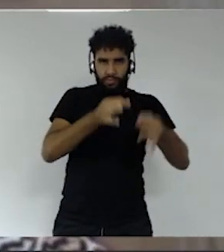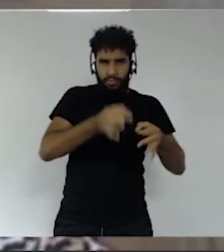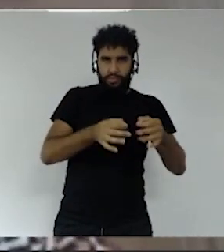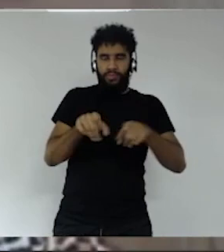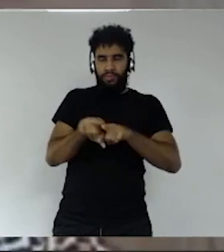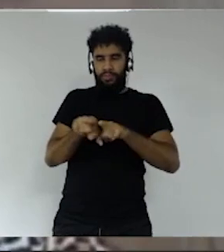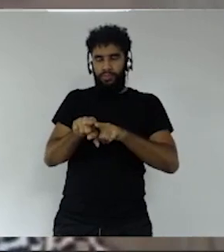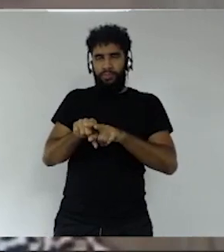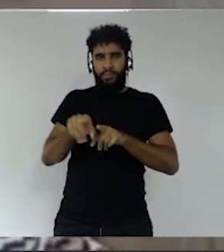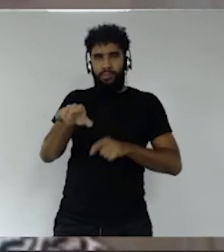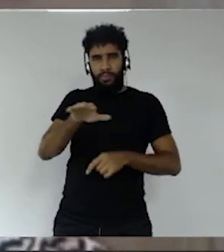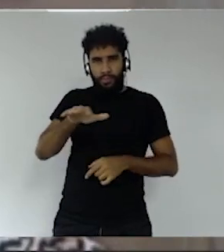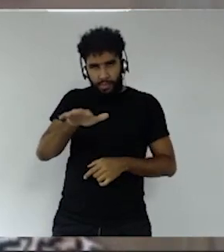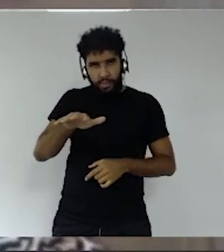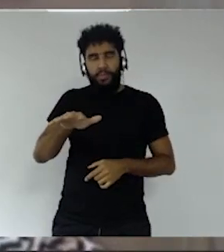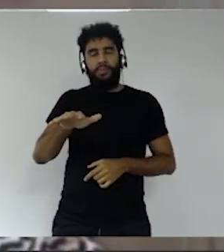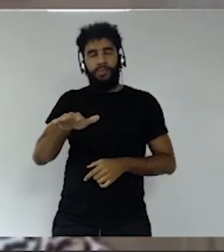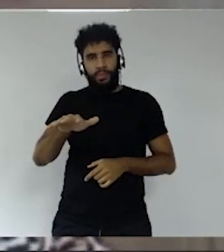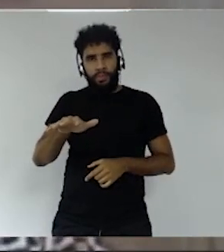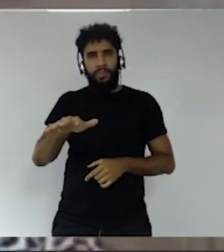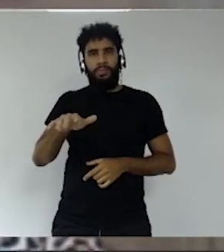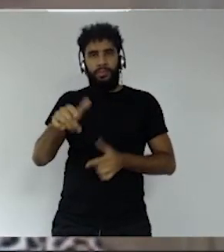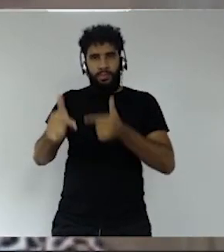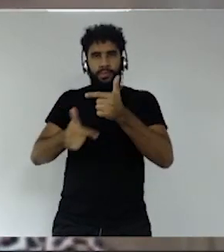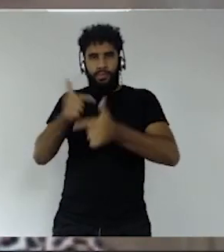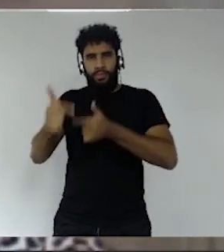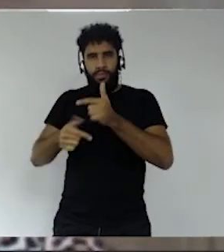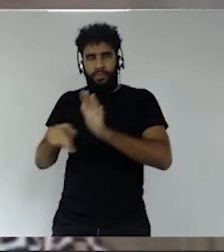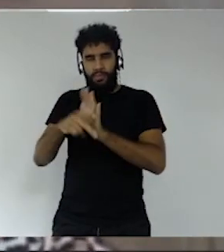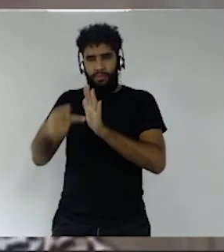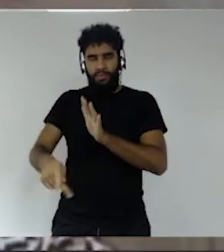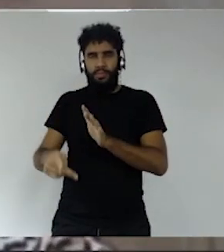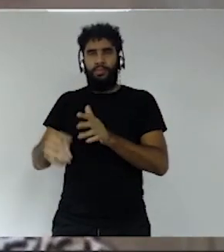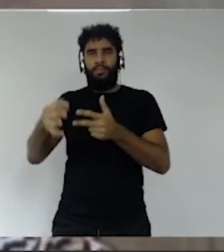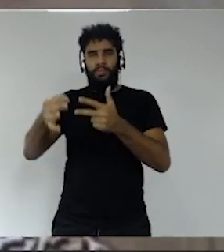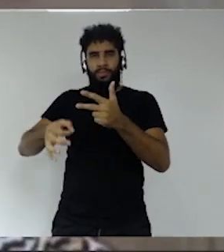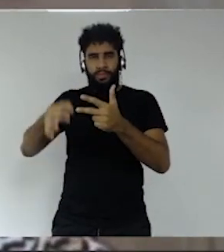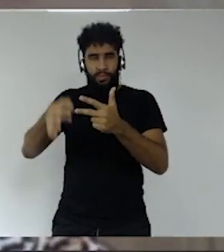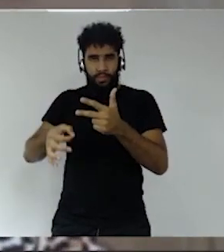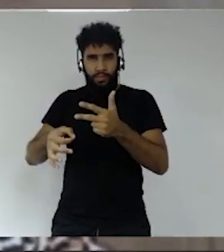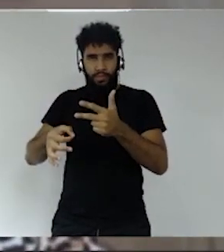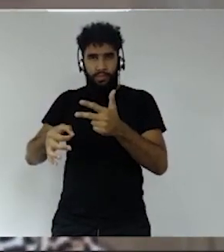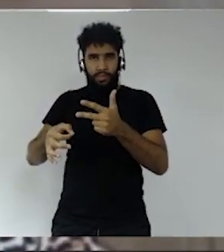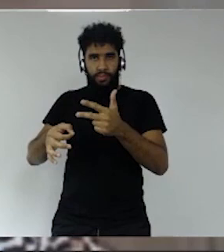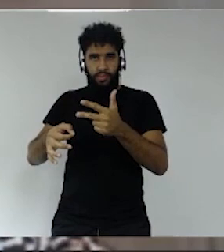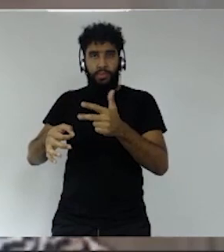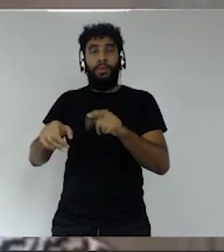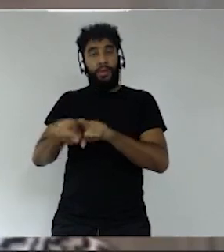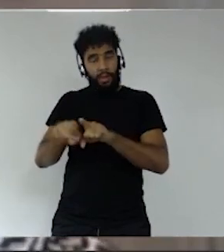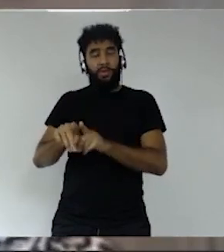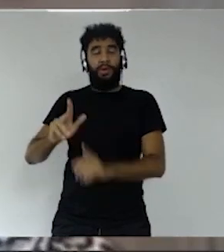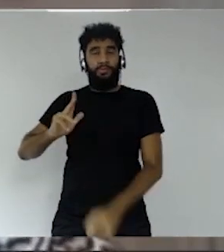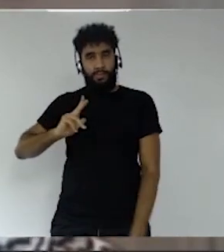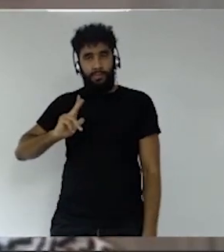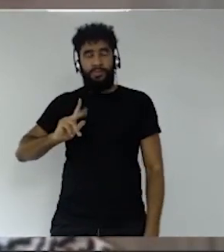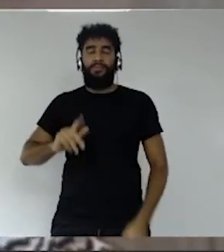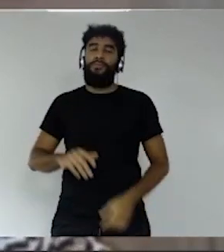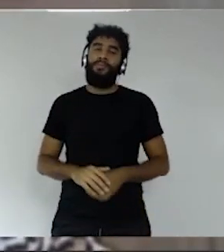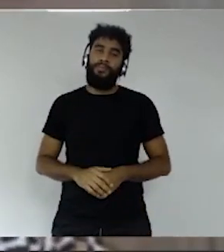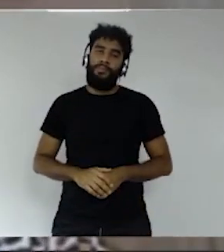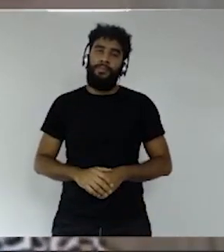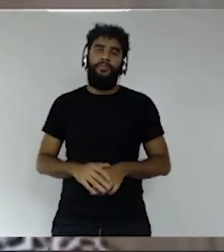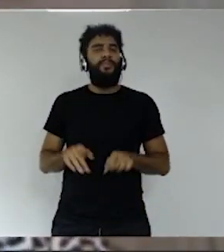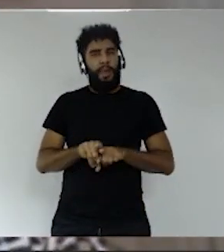esfera judicial, quer dizer, dentro do trabalho do próprio Poder Judiciário, mas também na esfera privada. E, além disso, em